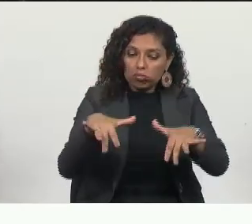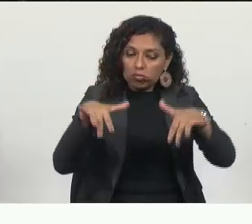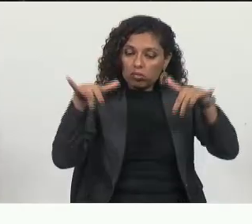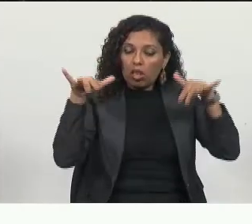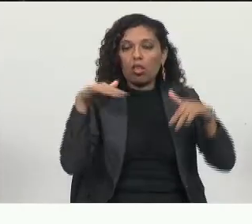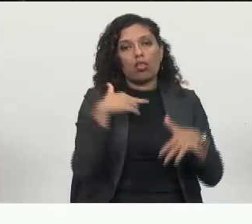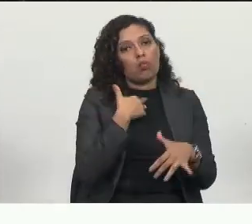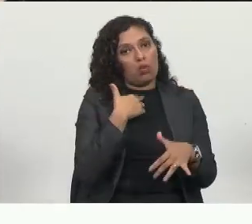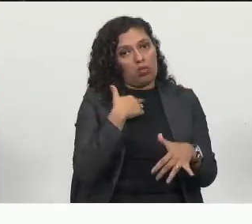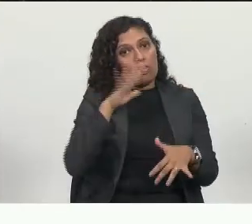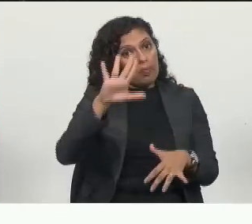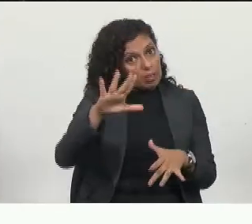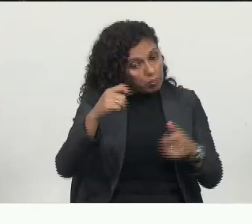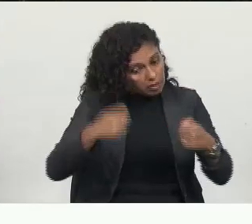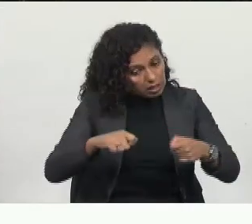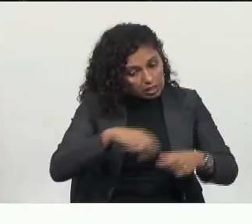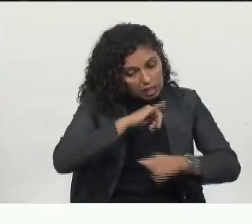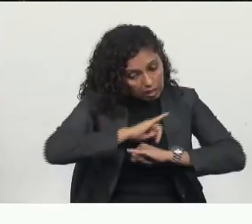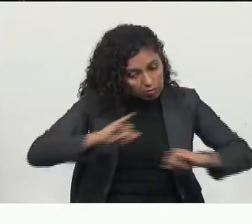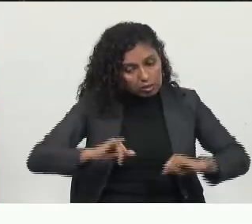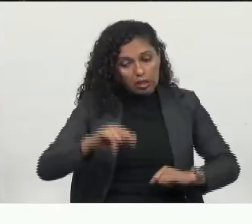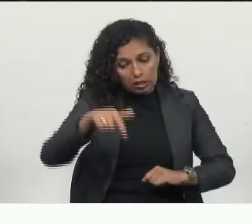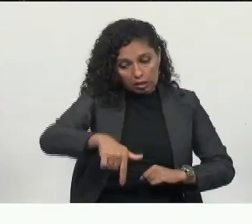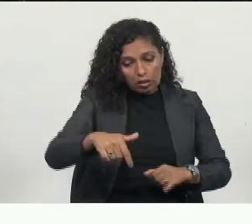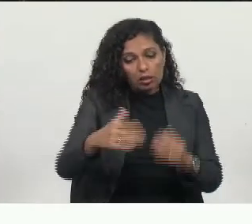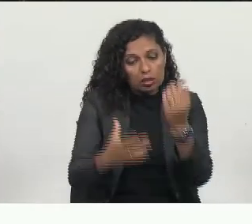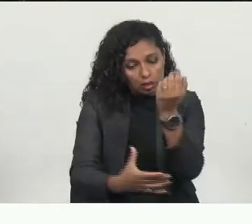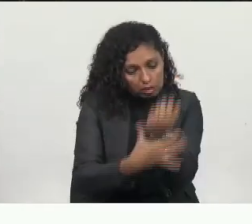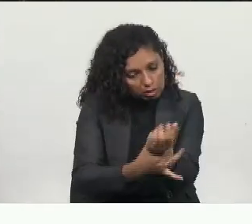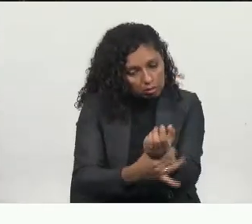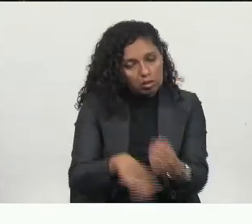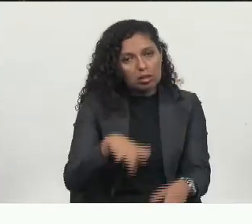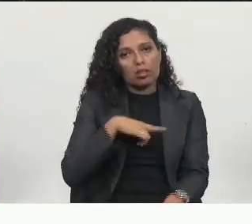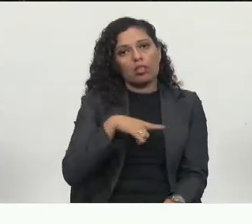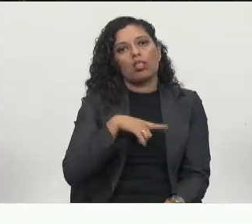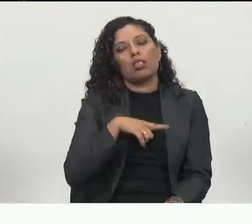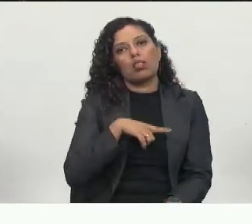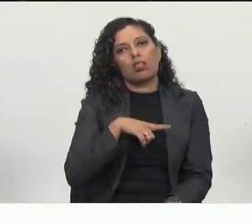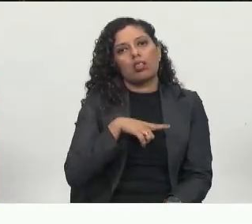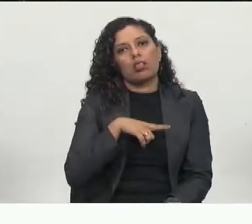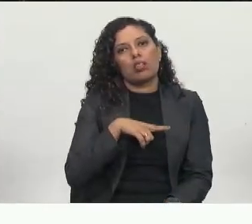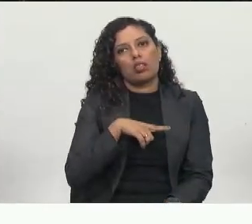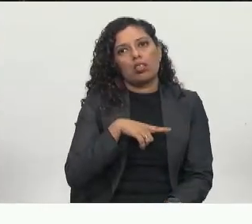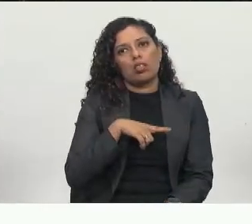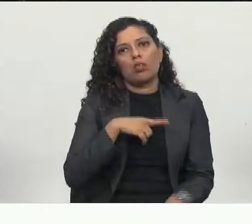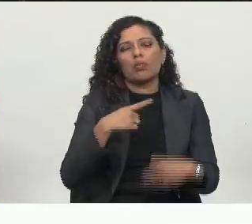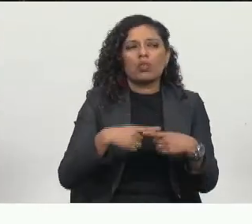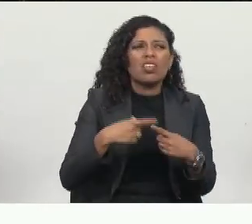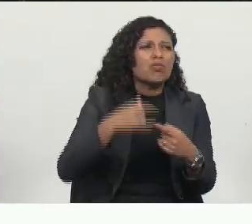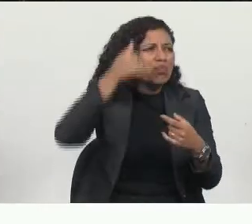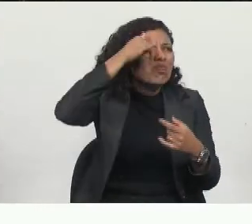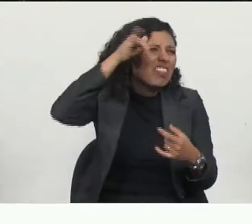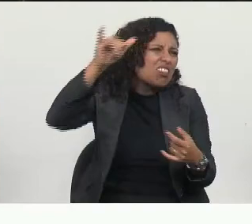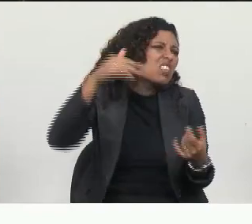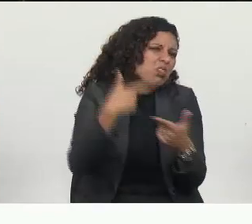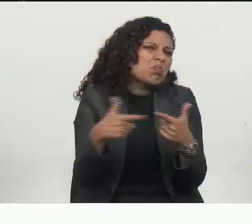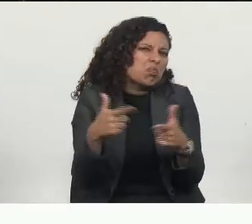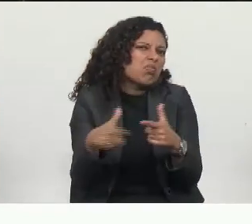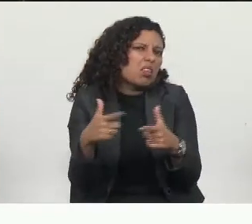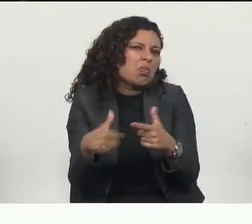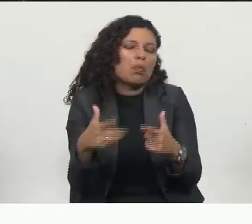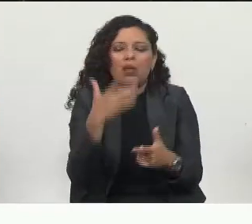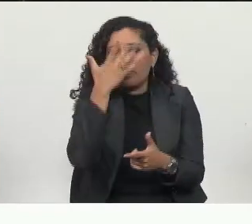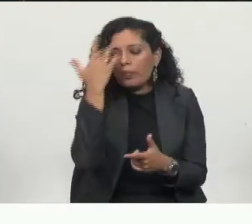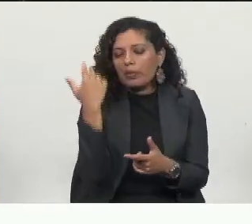que se o plenário garantir para a gente segurança, eu acho que seria de bom ouvir. A gente, para não causar um transtorno a uma pessoa